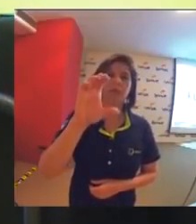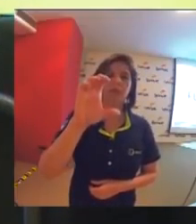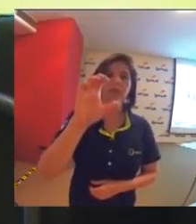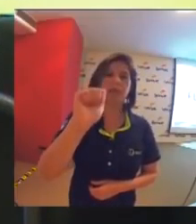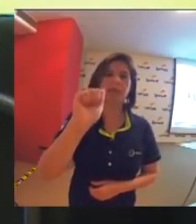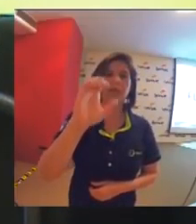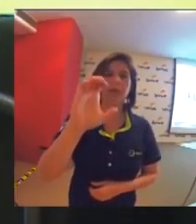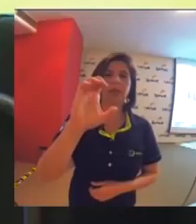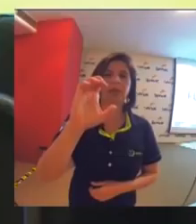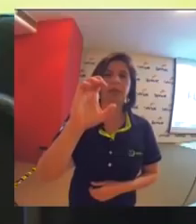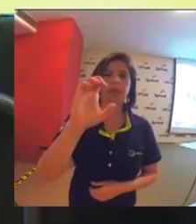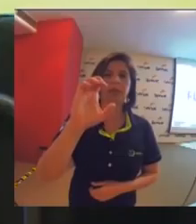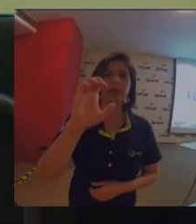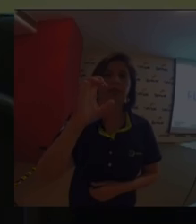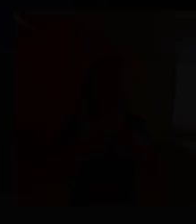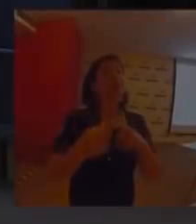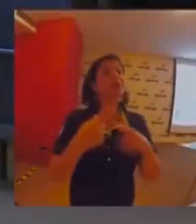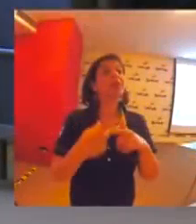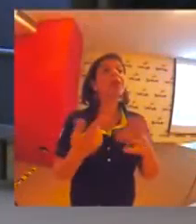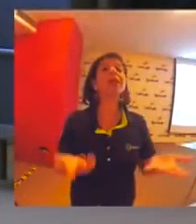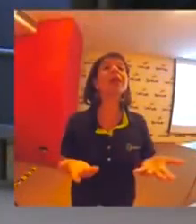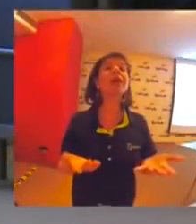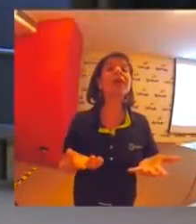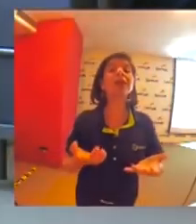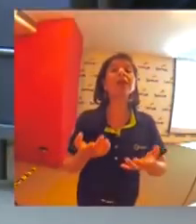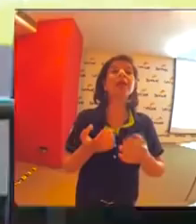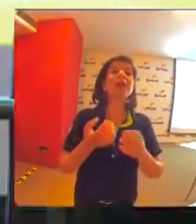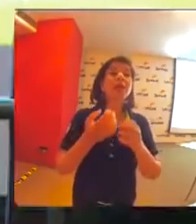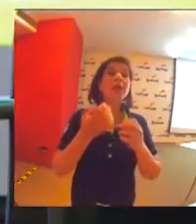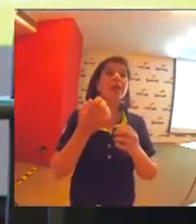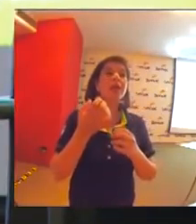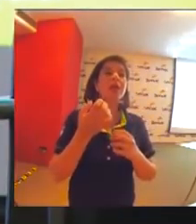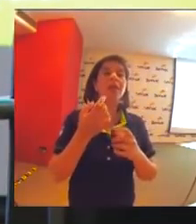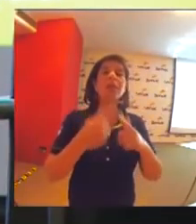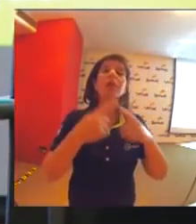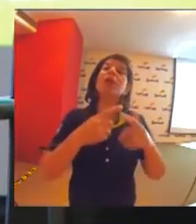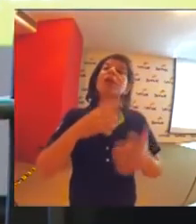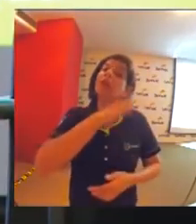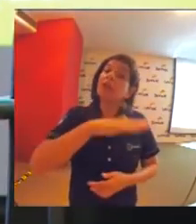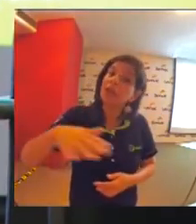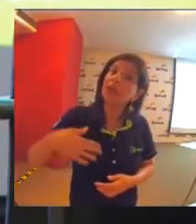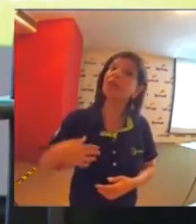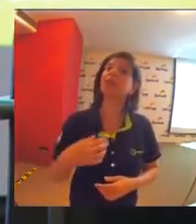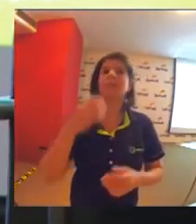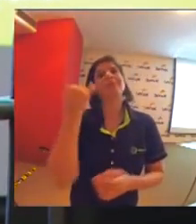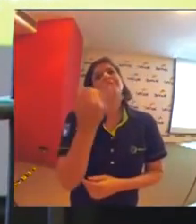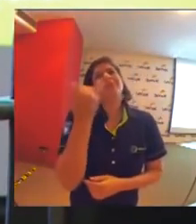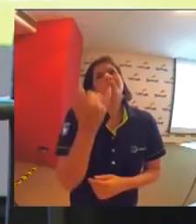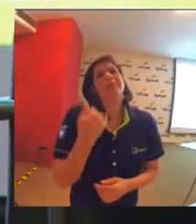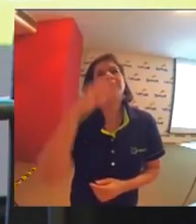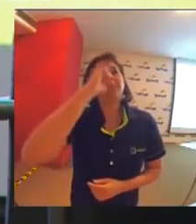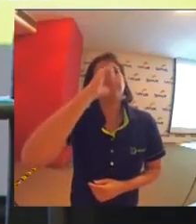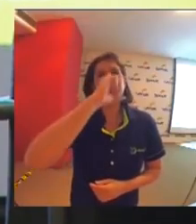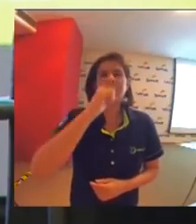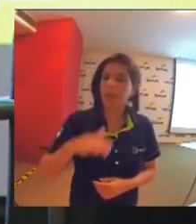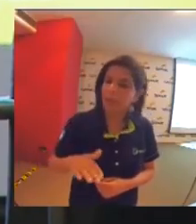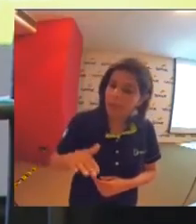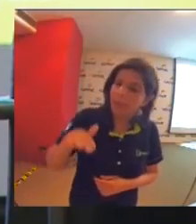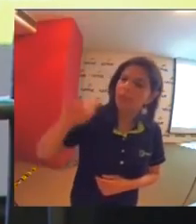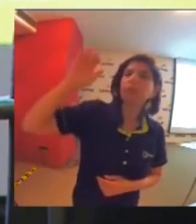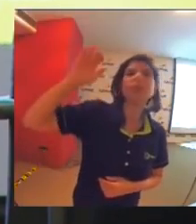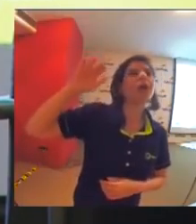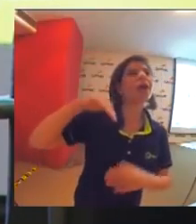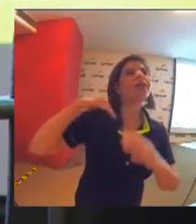existe ou não. Eu atrevo-me agora a contar-vos uma história. Eu me lembrei agora assim, de repente, talvez alguns aqui já tenham ouvido essa